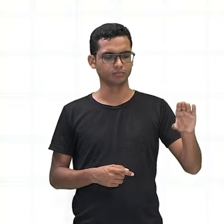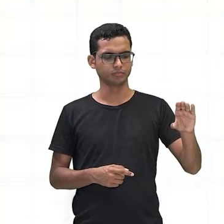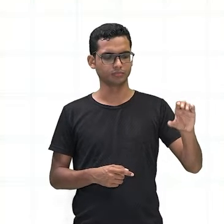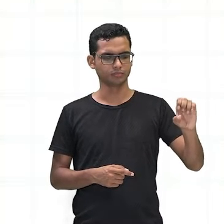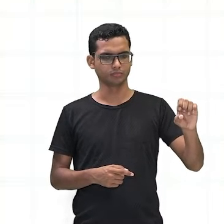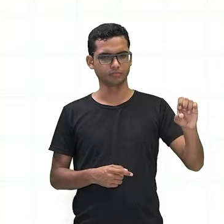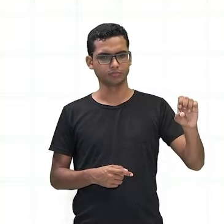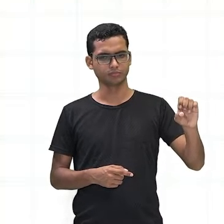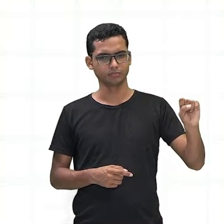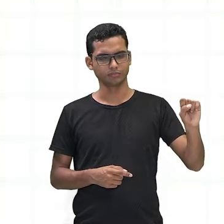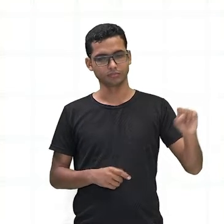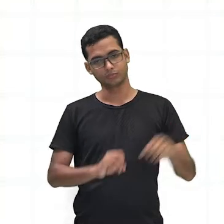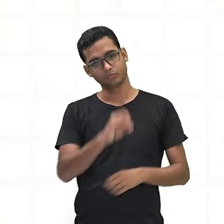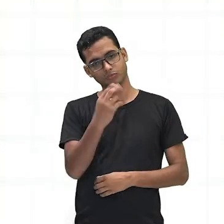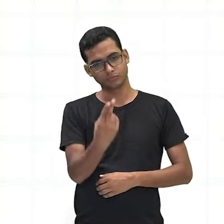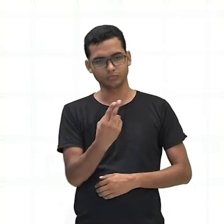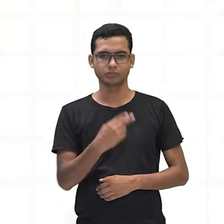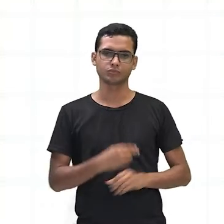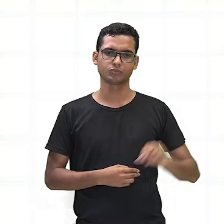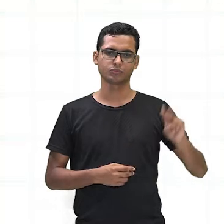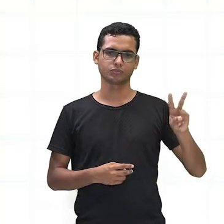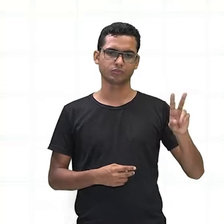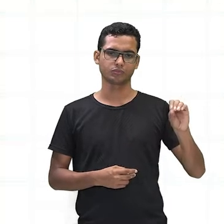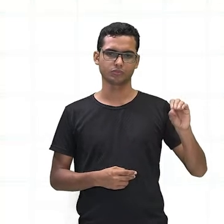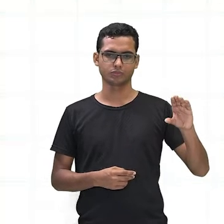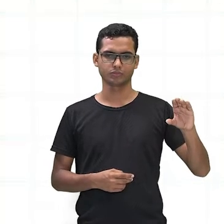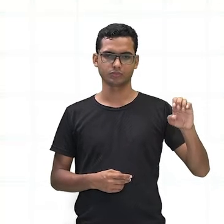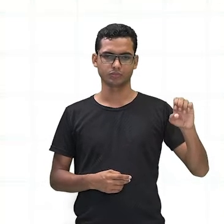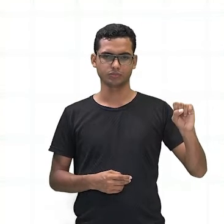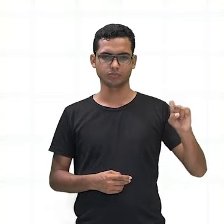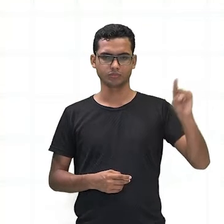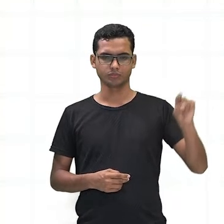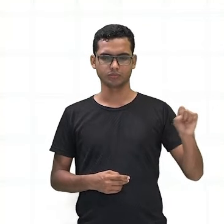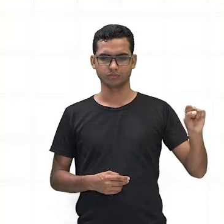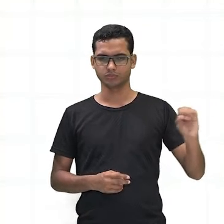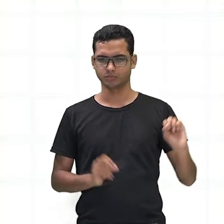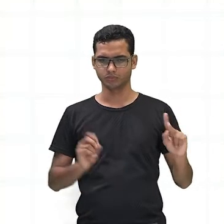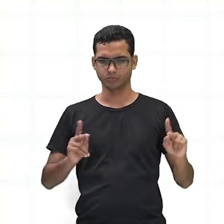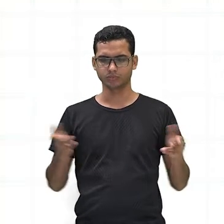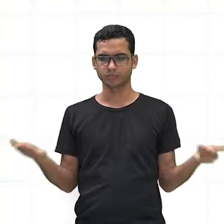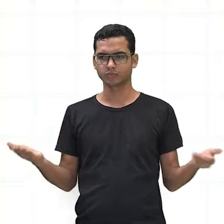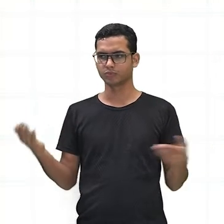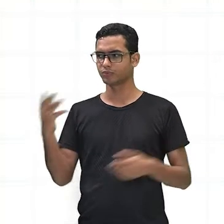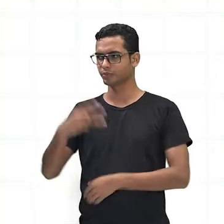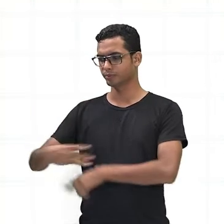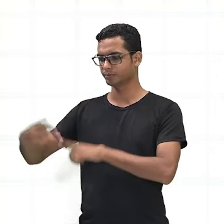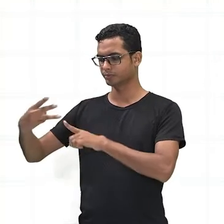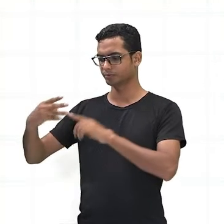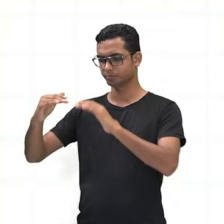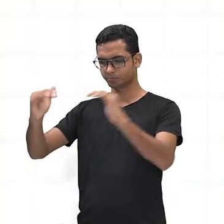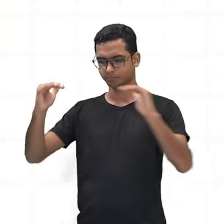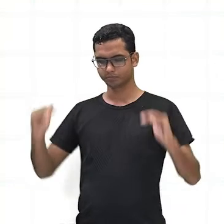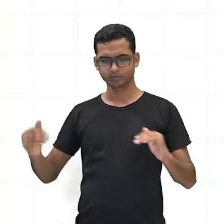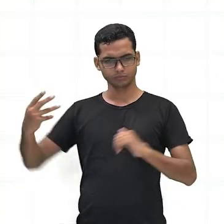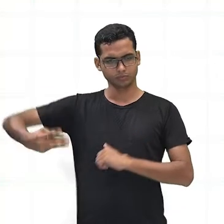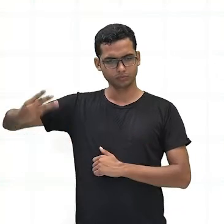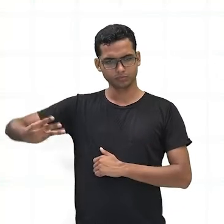vocês ou vocês, right? E aqui nós temos o